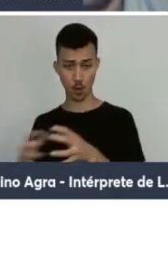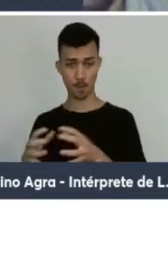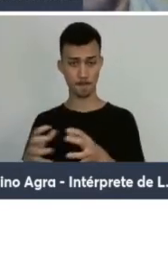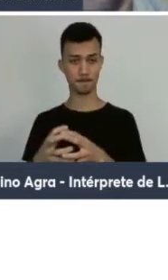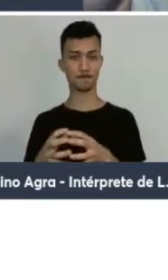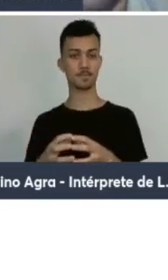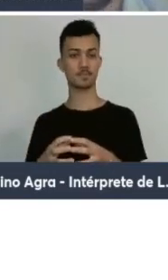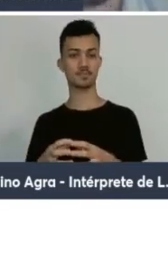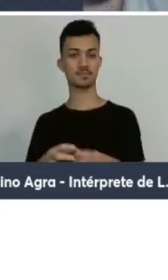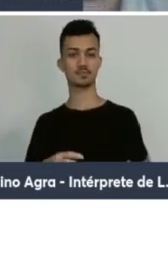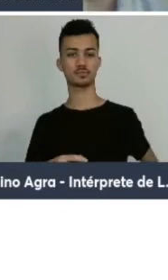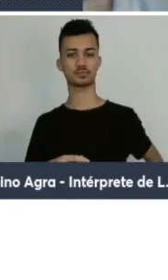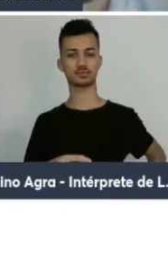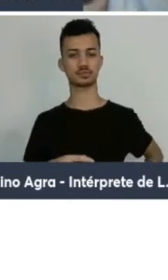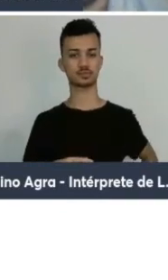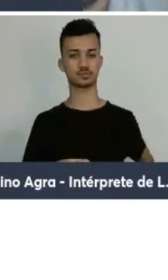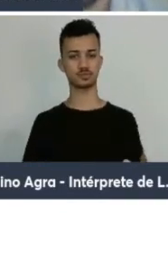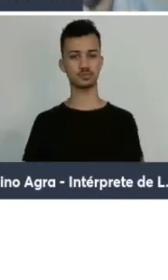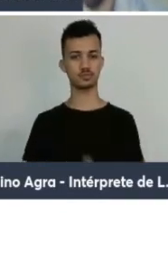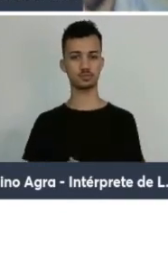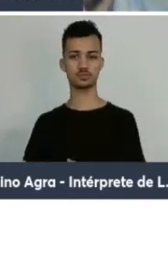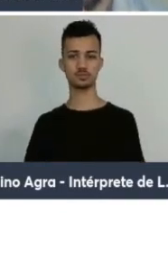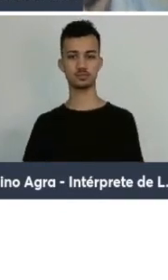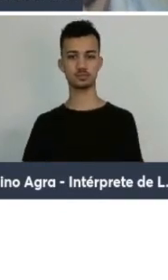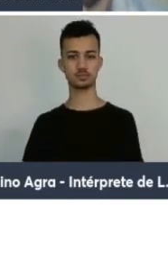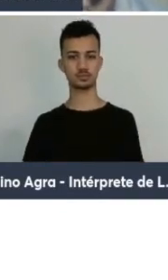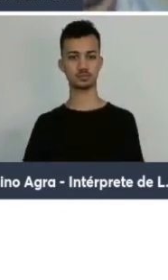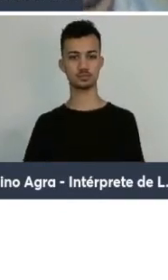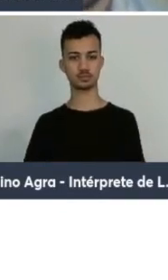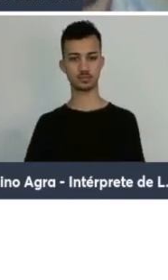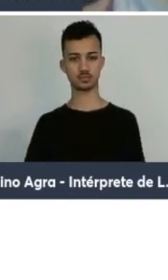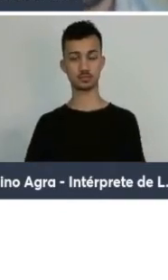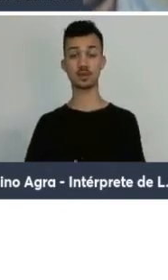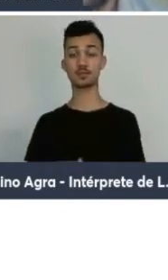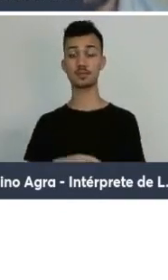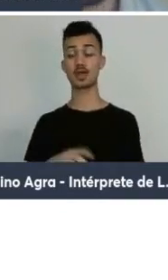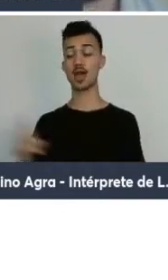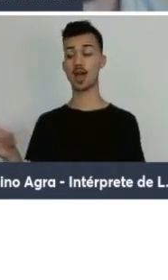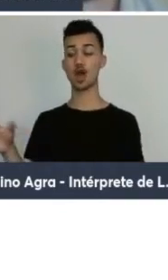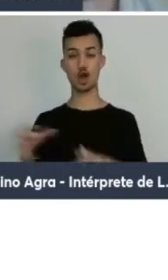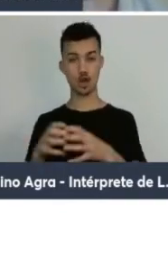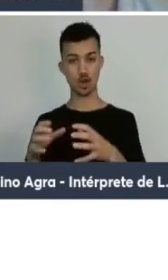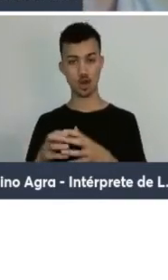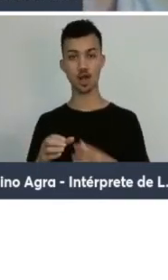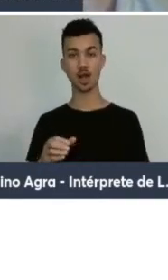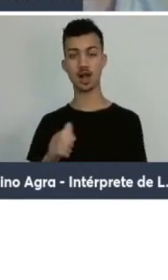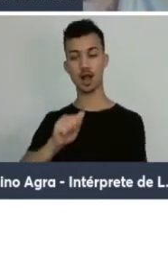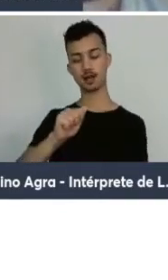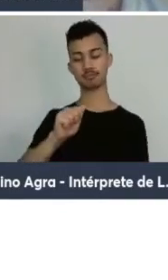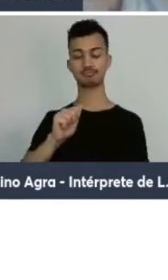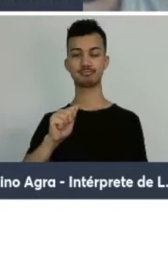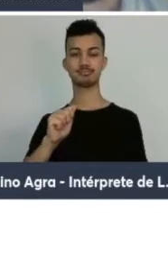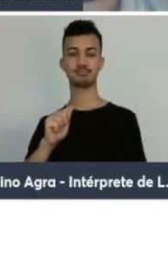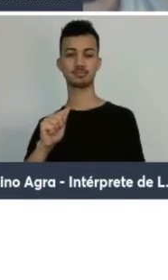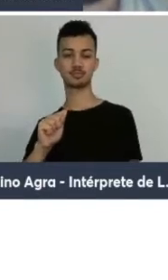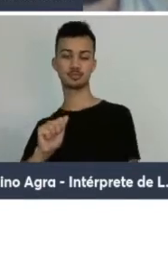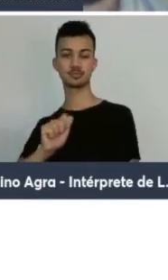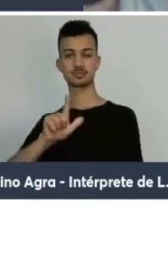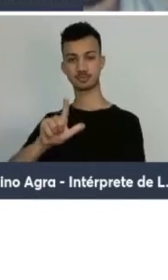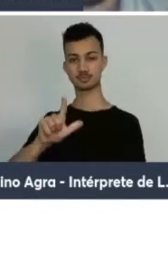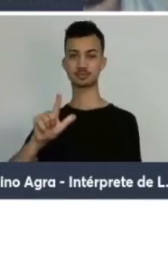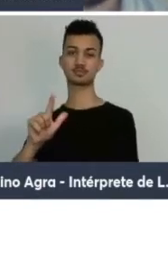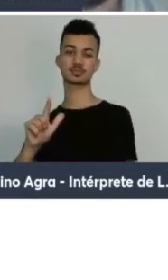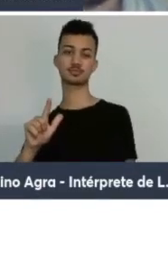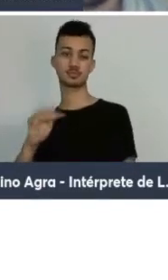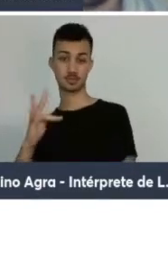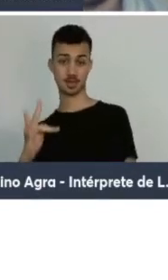Era o grupo Lésbica Feminista. Ação Lésbica Feminista. Aí foi o grupo das meninas que saiu e tal. Também